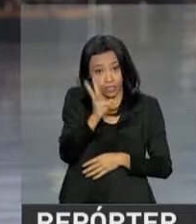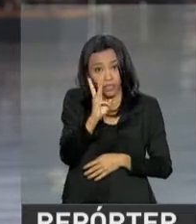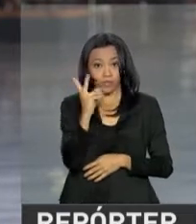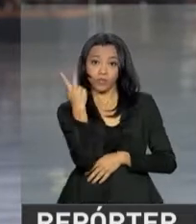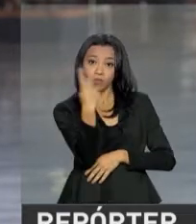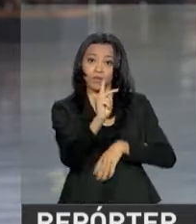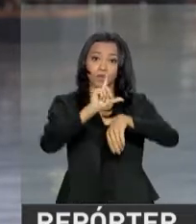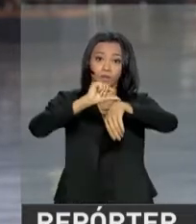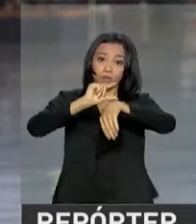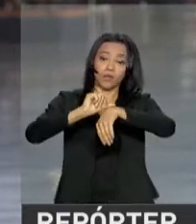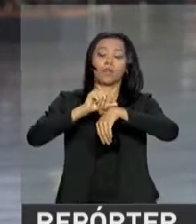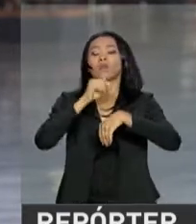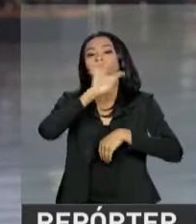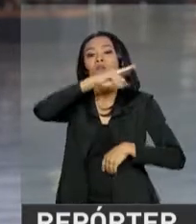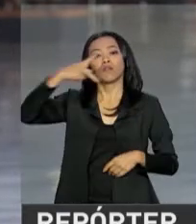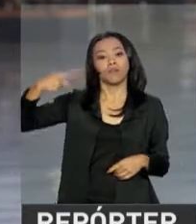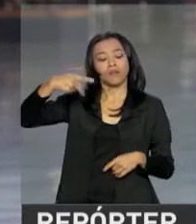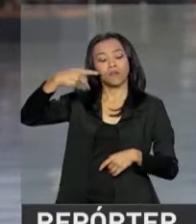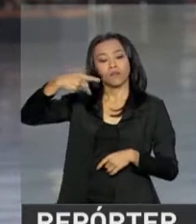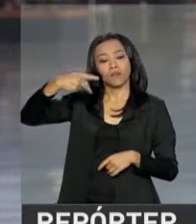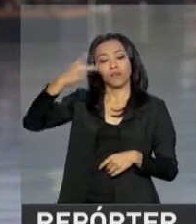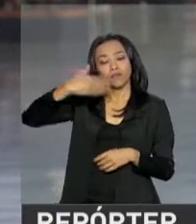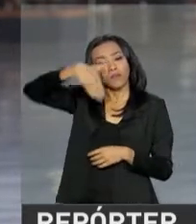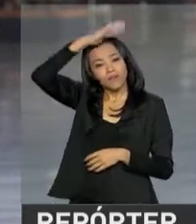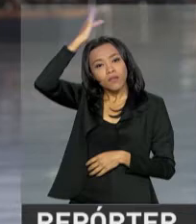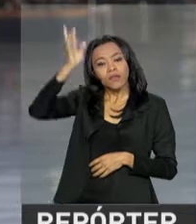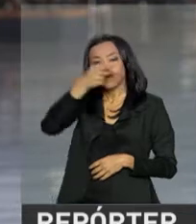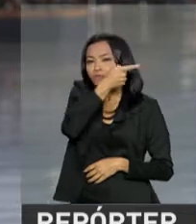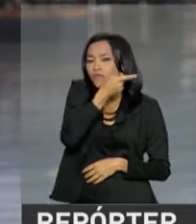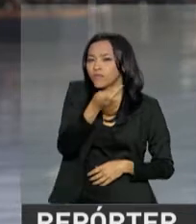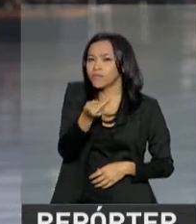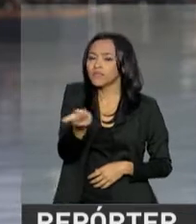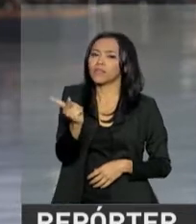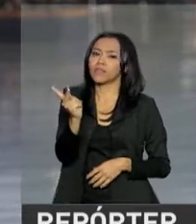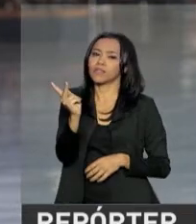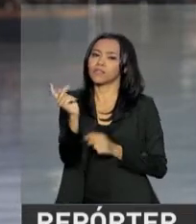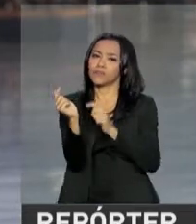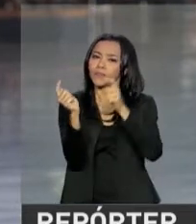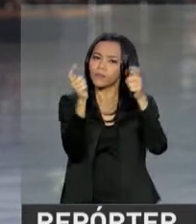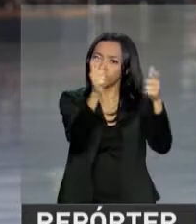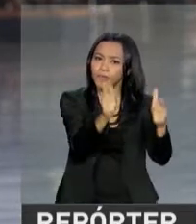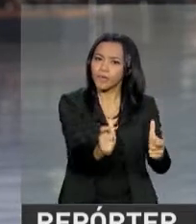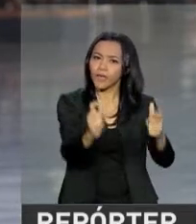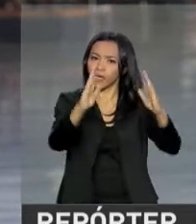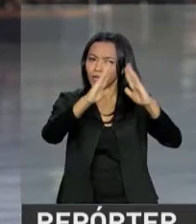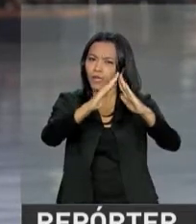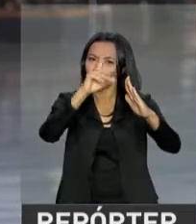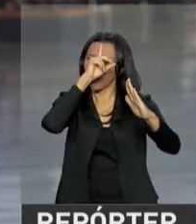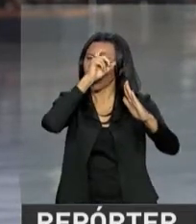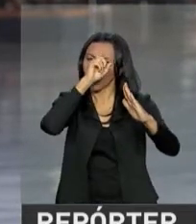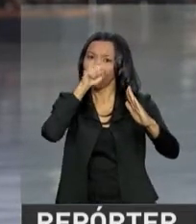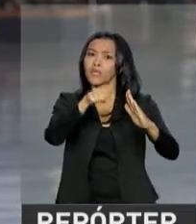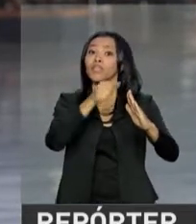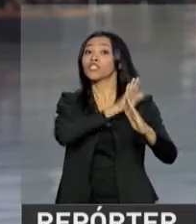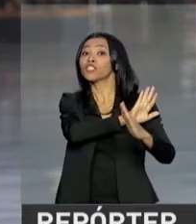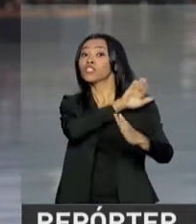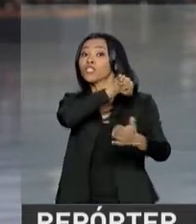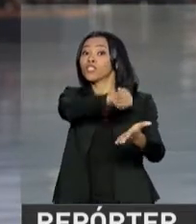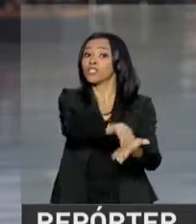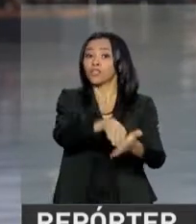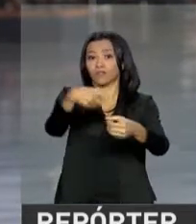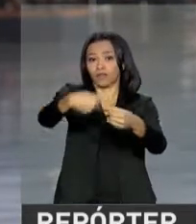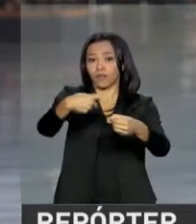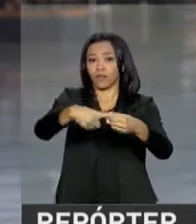presidente visita o posto de recepção dos imigrantes que chegam à cidade fronteiriça de